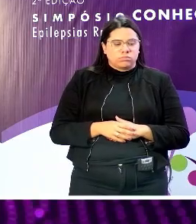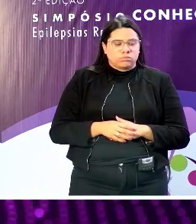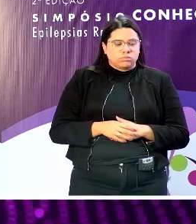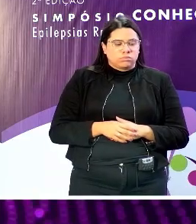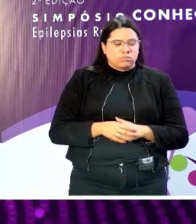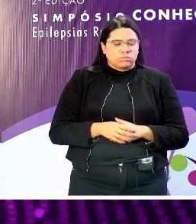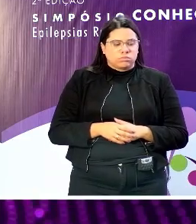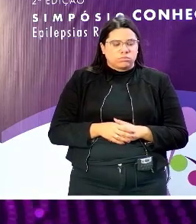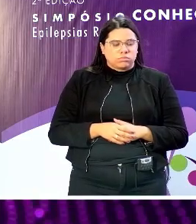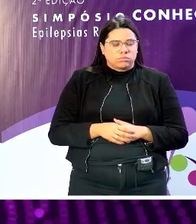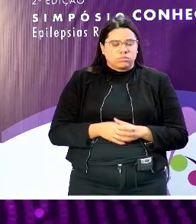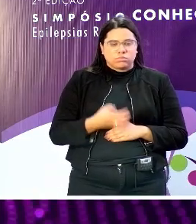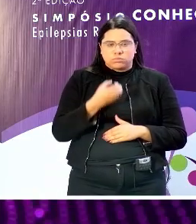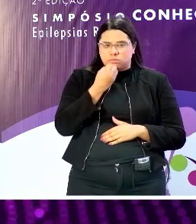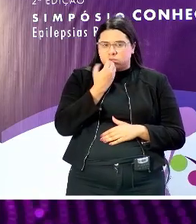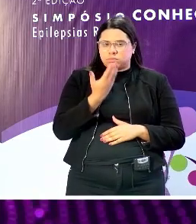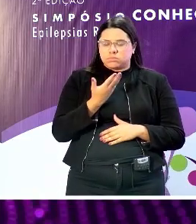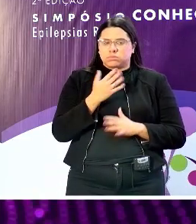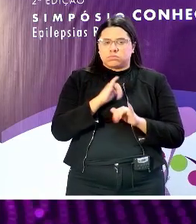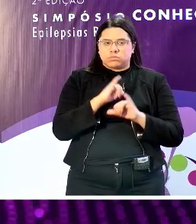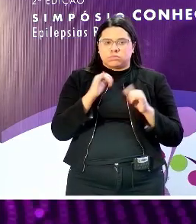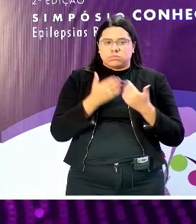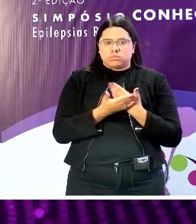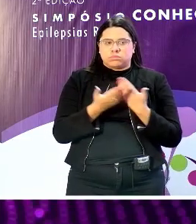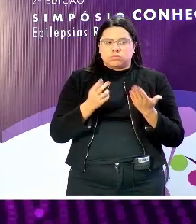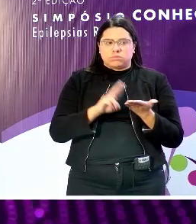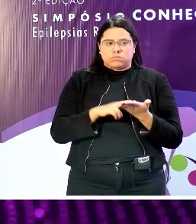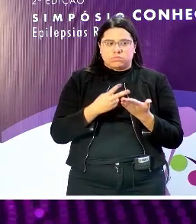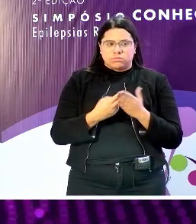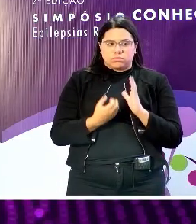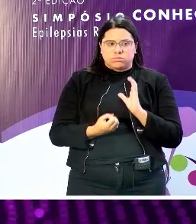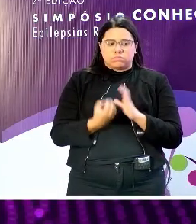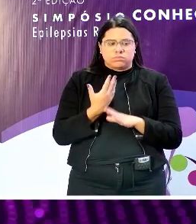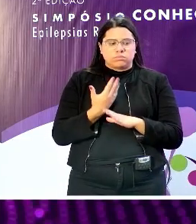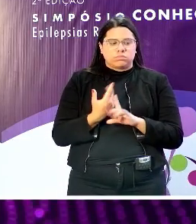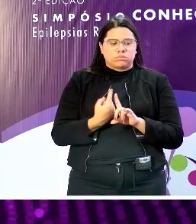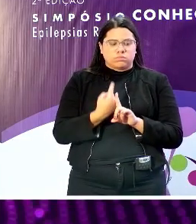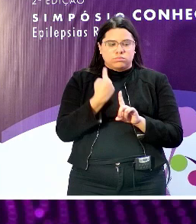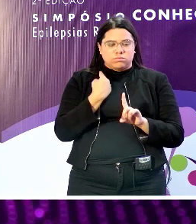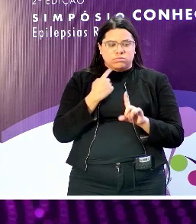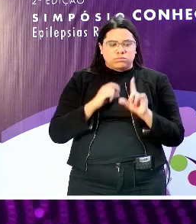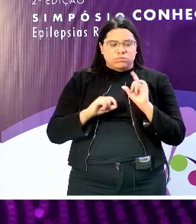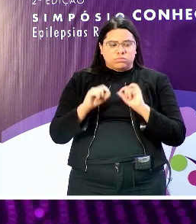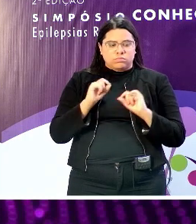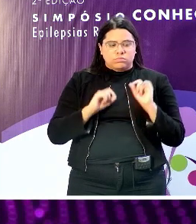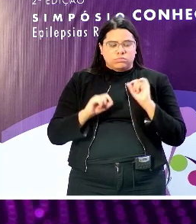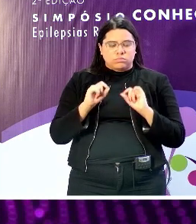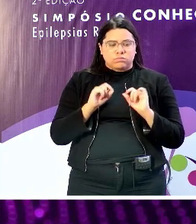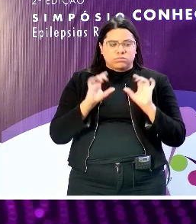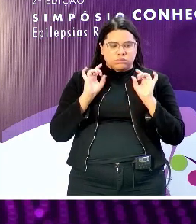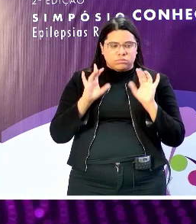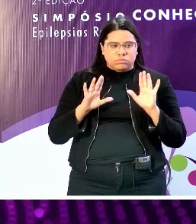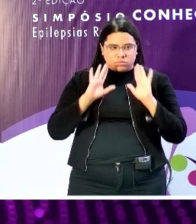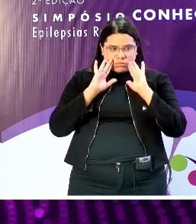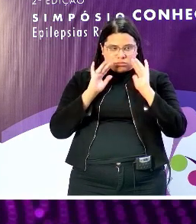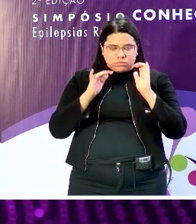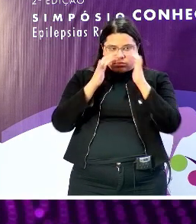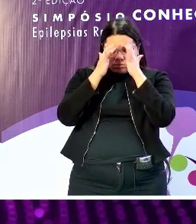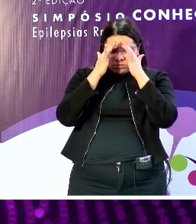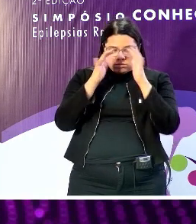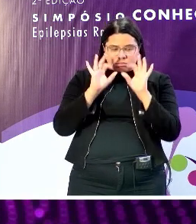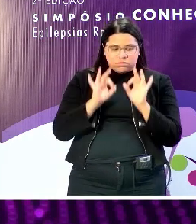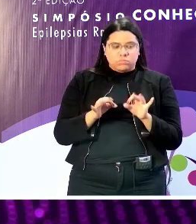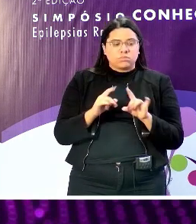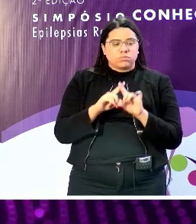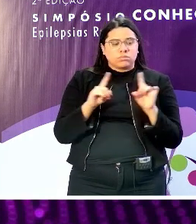Bom, eu disse para vocês que a epilepsia surgia de uma hipersincronização de uma população específica de neurônios. Só